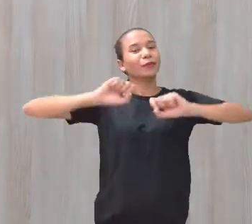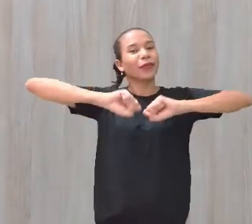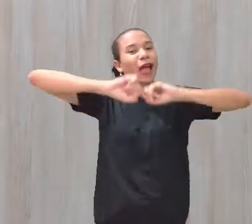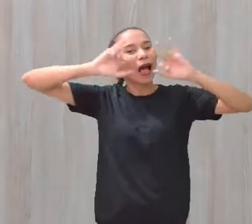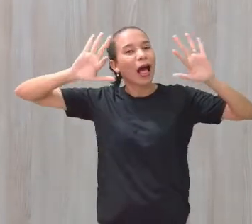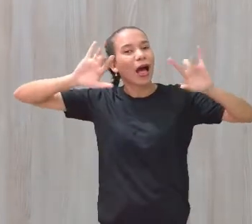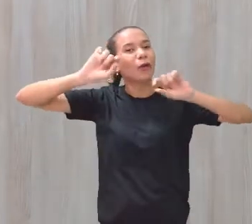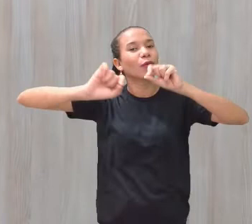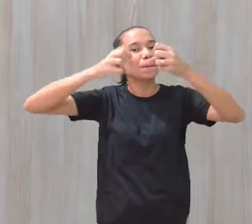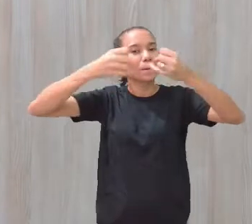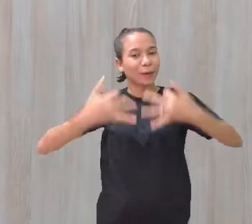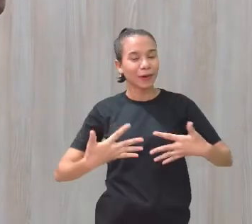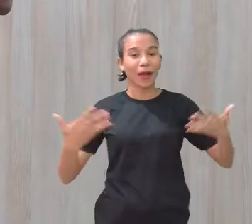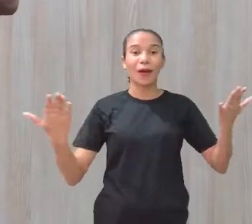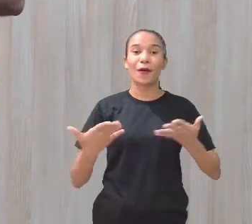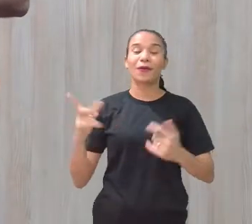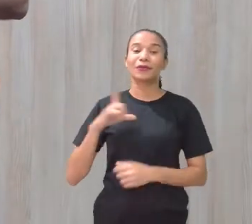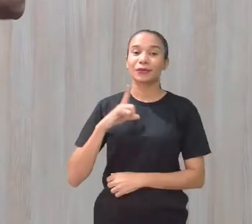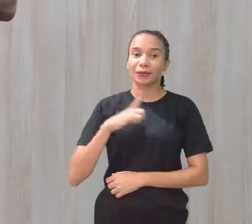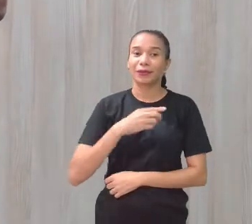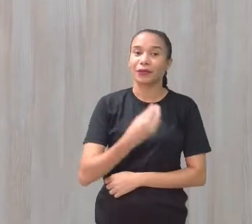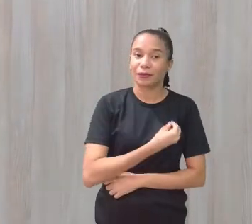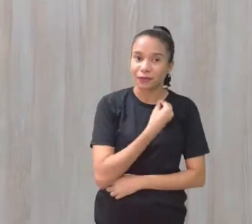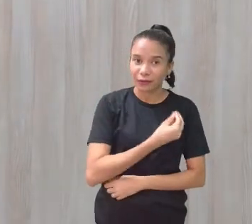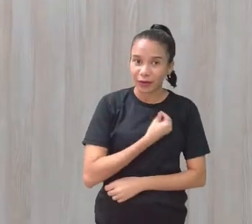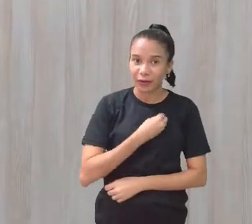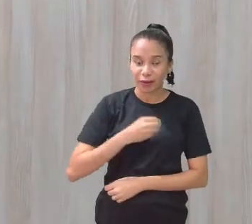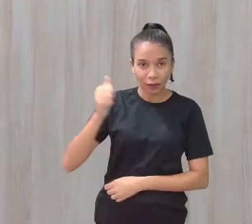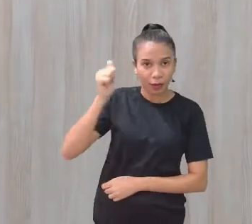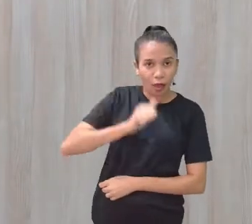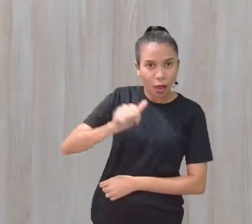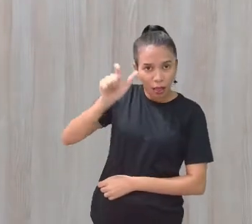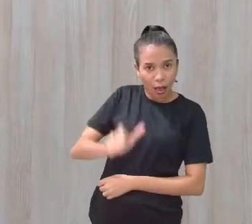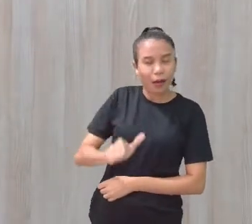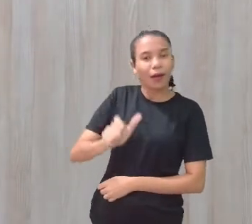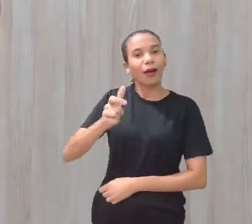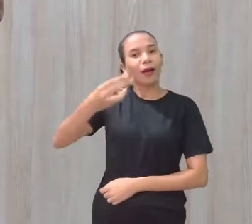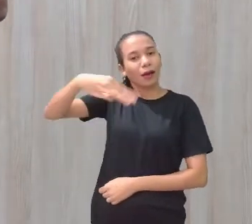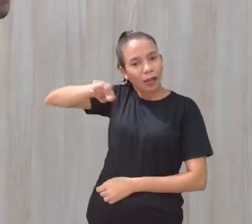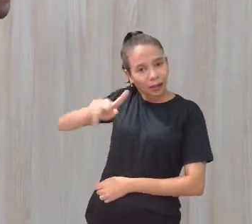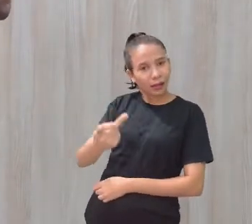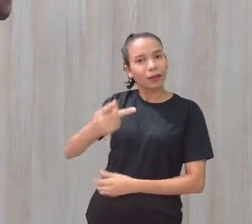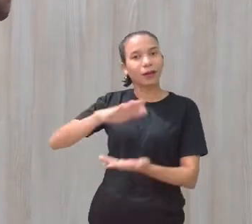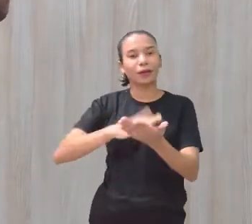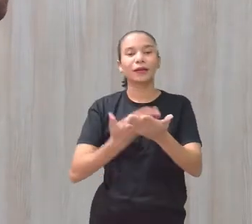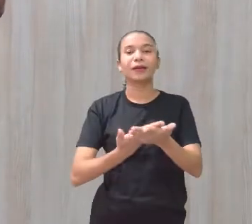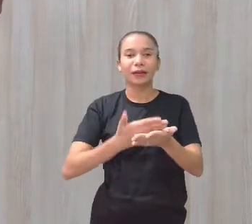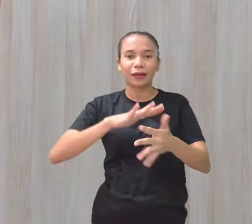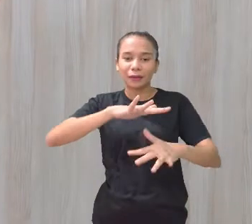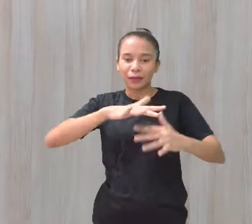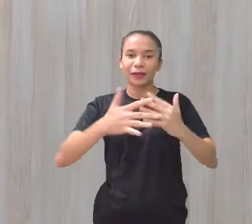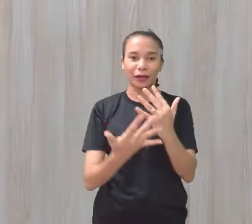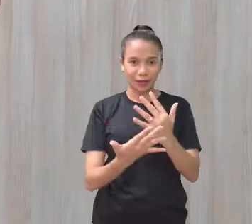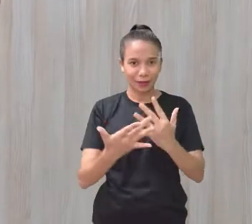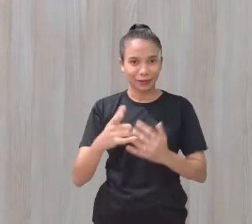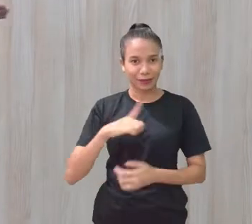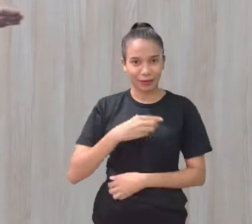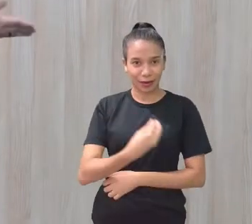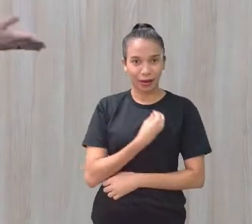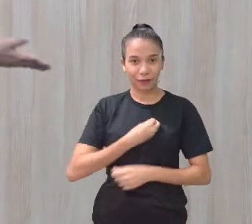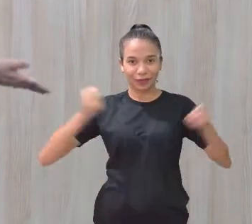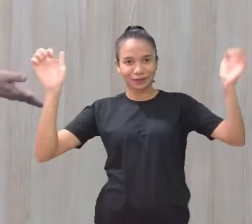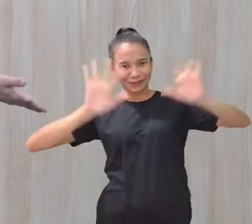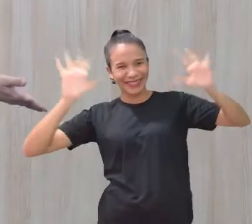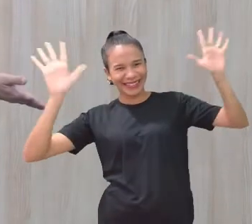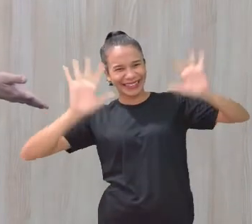para vocês que hoje nós contamos com a ajuda dela, a Helena, nossa intérprete de Libras, está